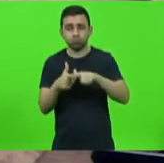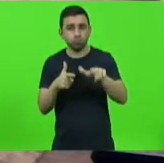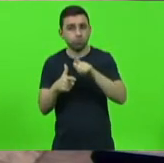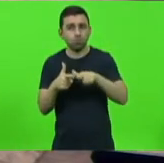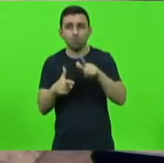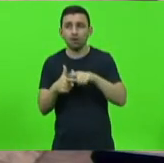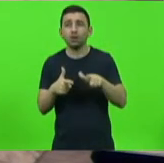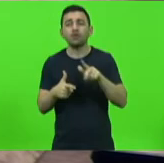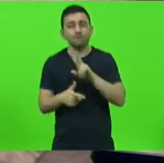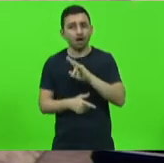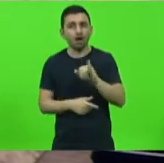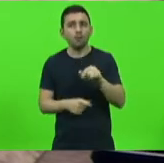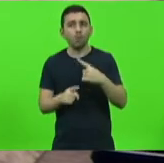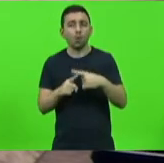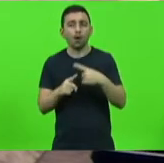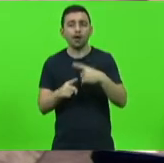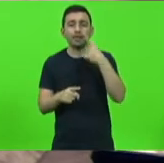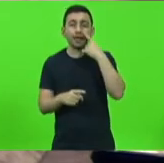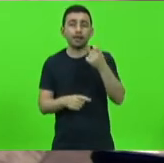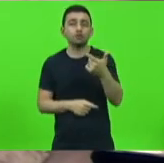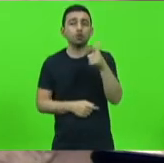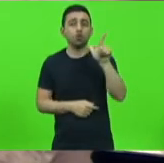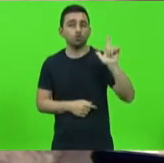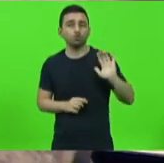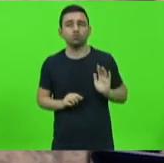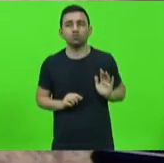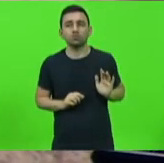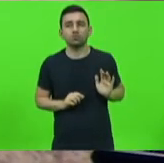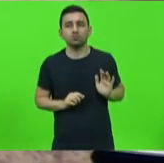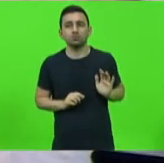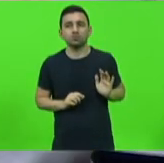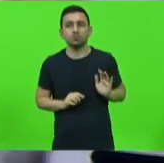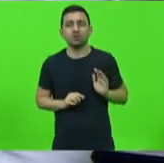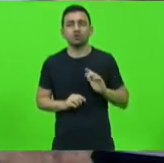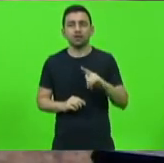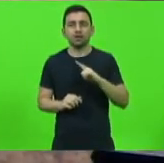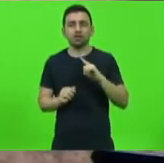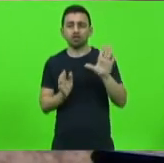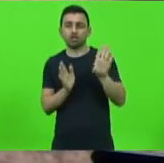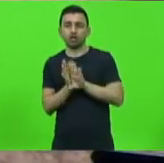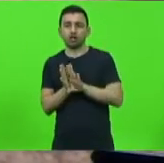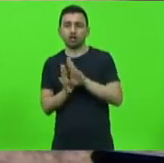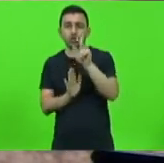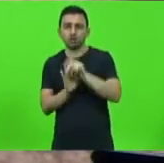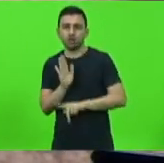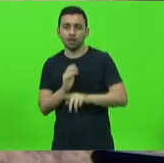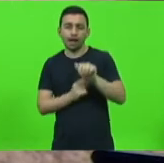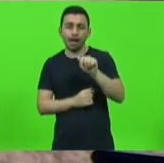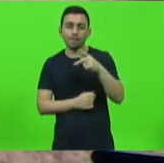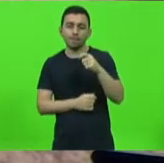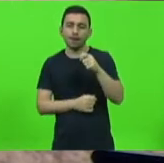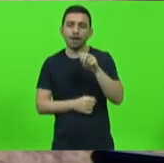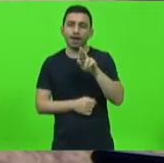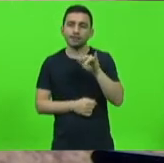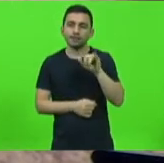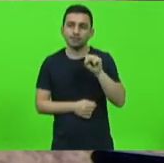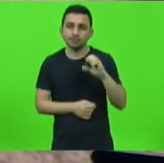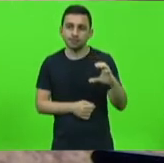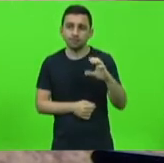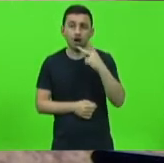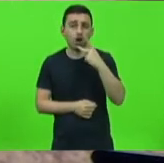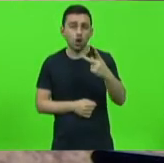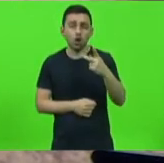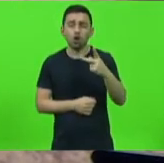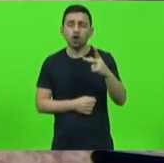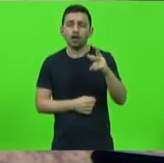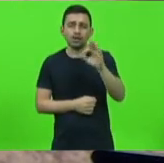Porque se a Prasc, numa hora que veio o projeto para cá, diz que está de acordo, porque receberam um percentual maior, tem